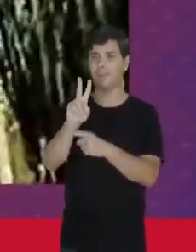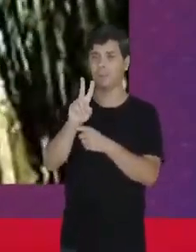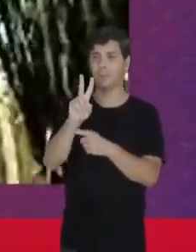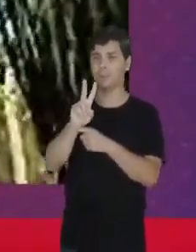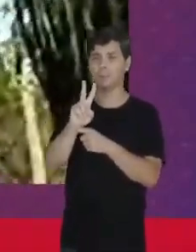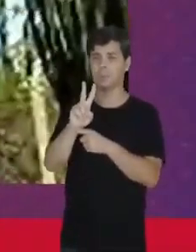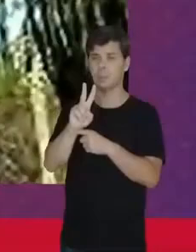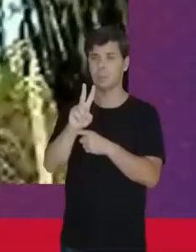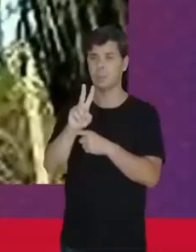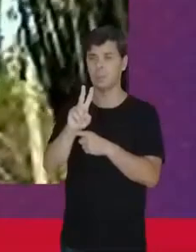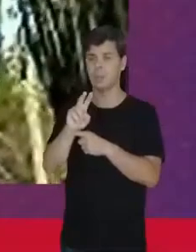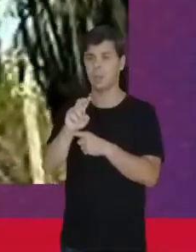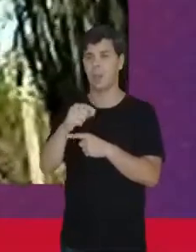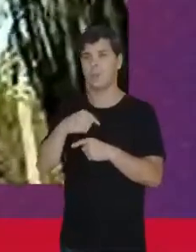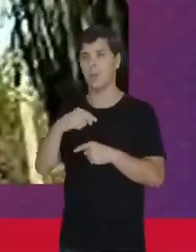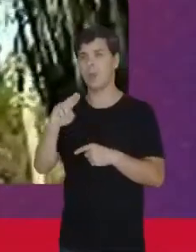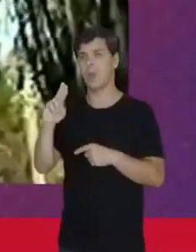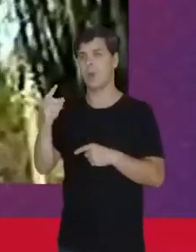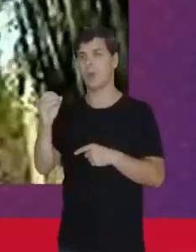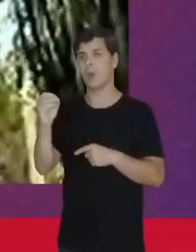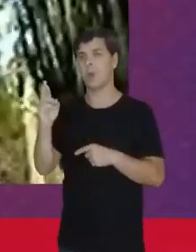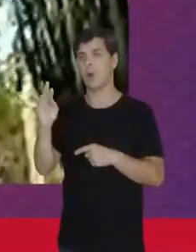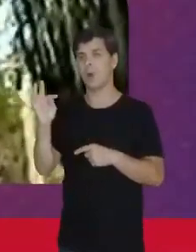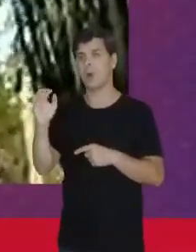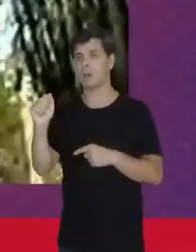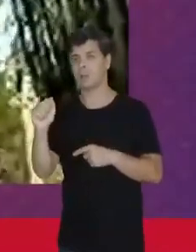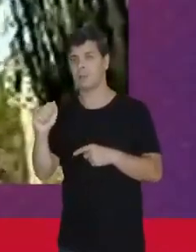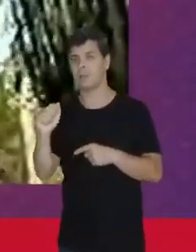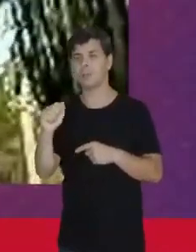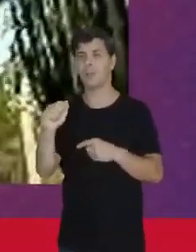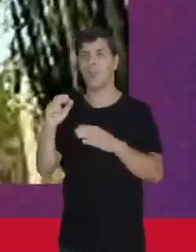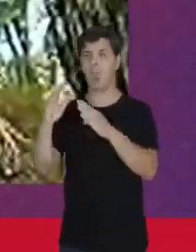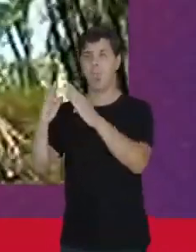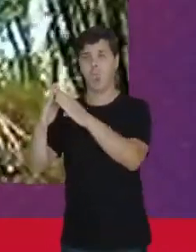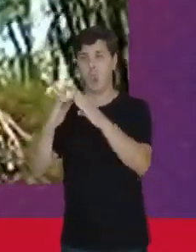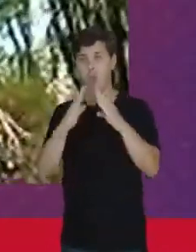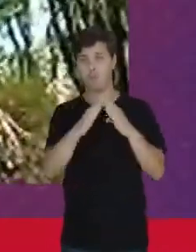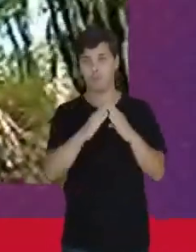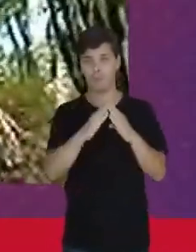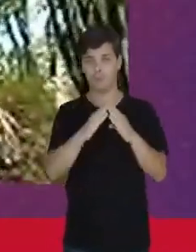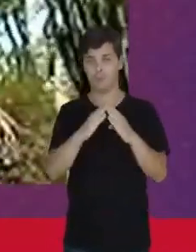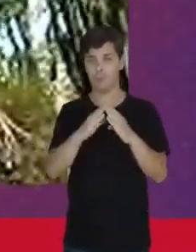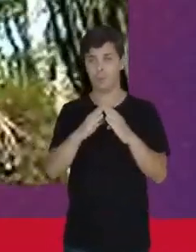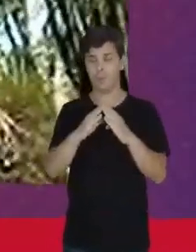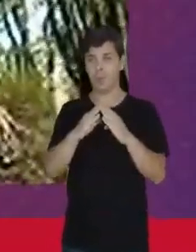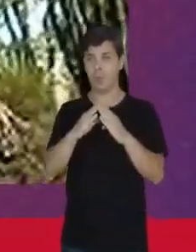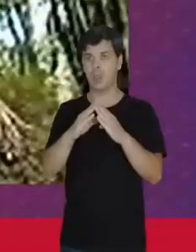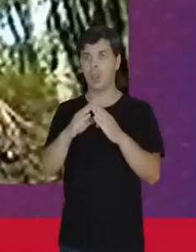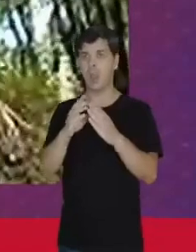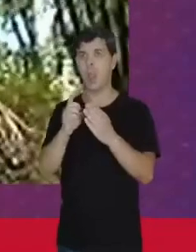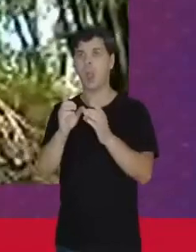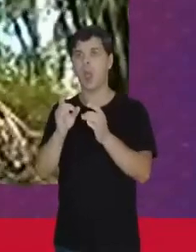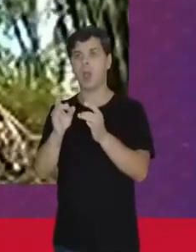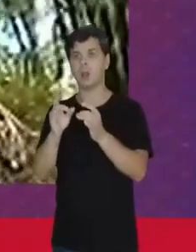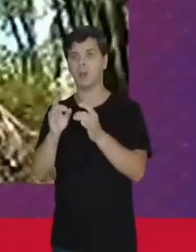a minha horta. E o vizinho do lado de cima arrenda esse lote para